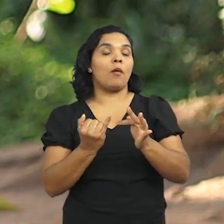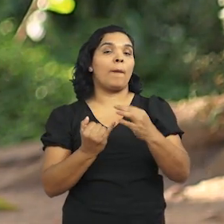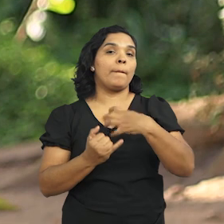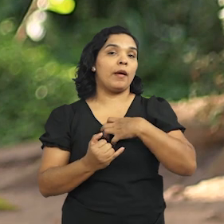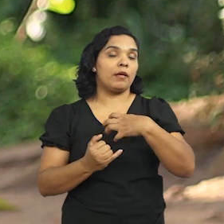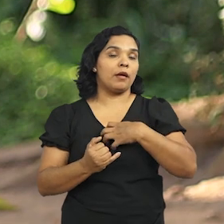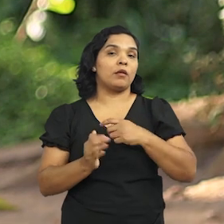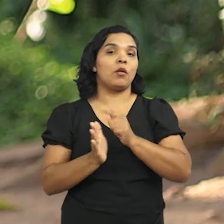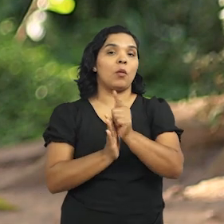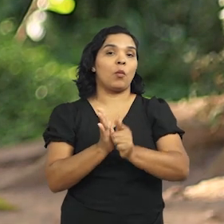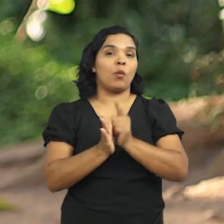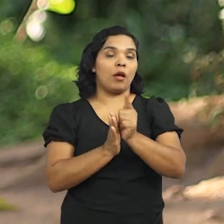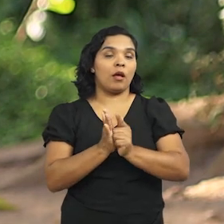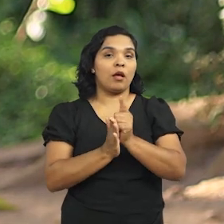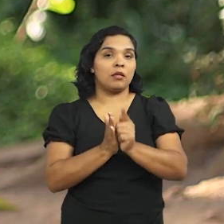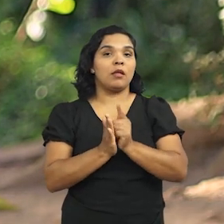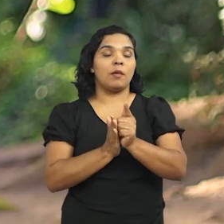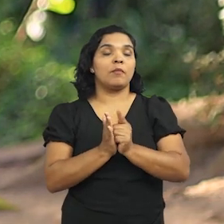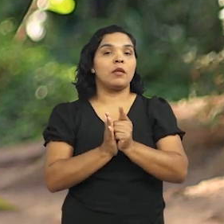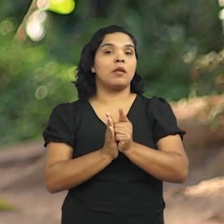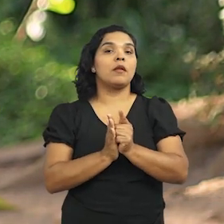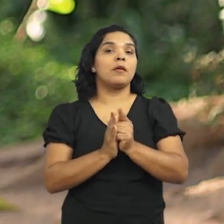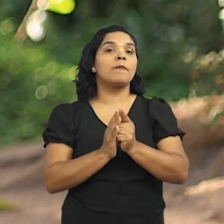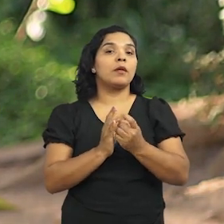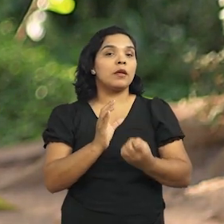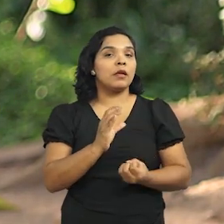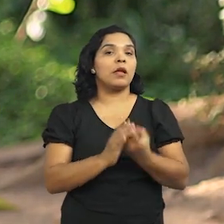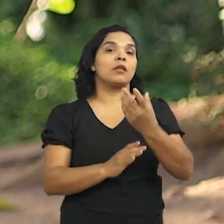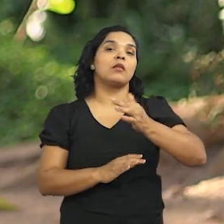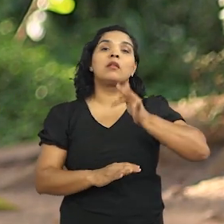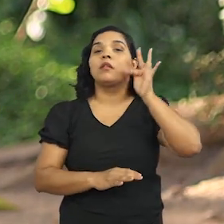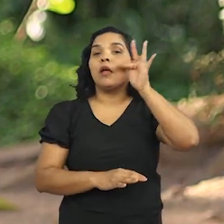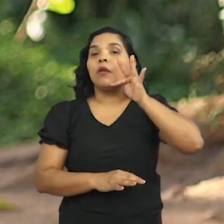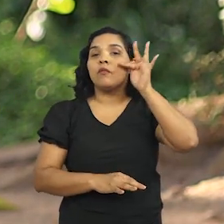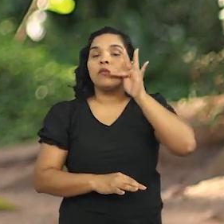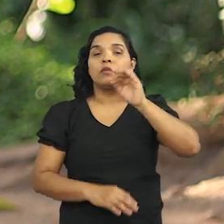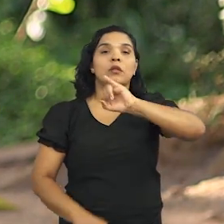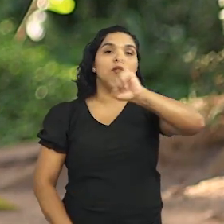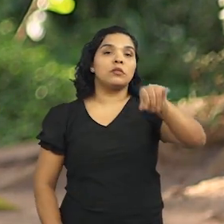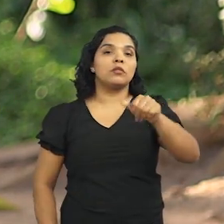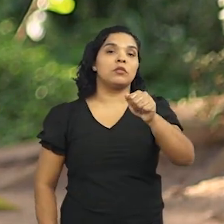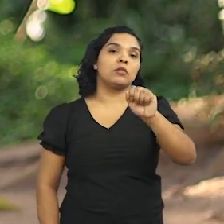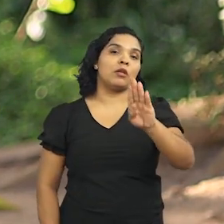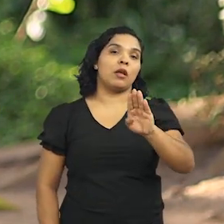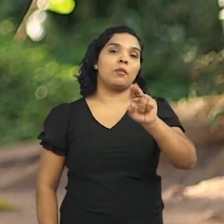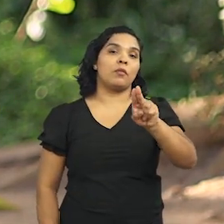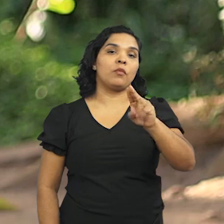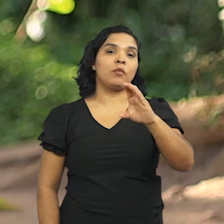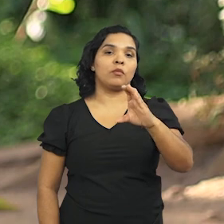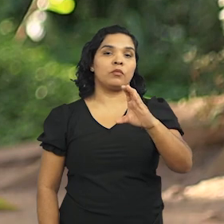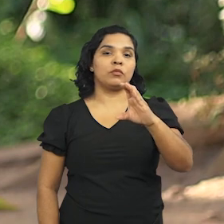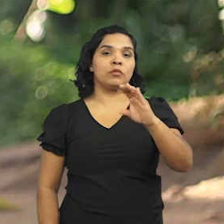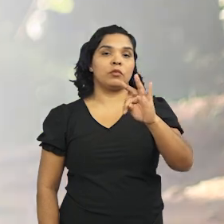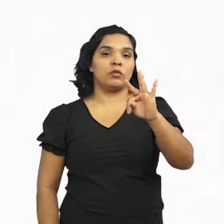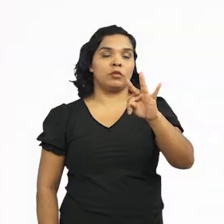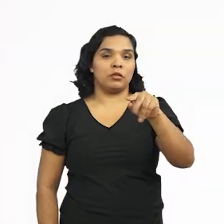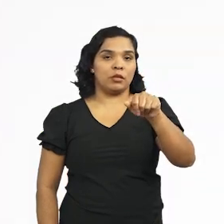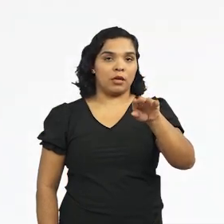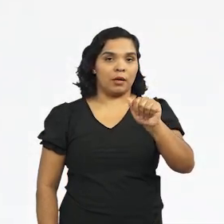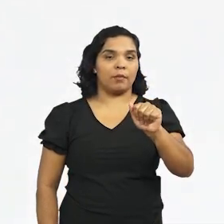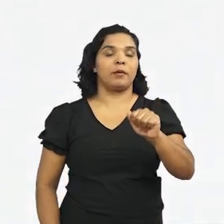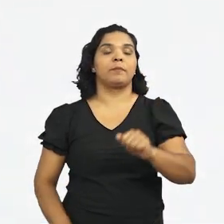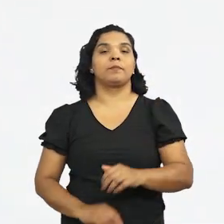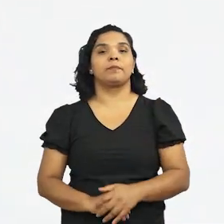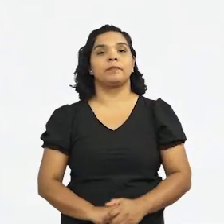Guanambi, criaram uma cerveja artesanal à base do puçá preto, mais conhecido como Jabuticaba do Cerrado. Confira.